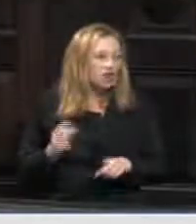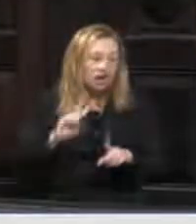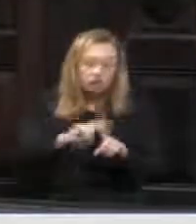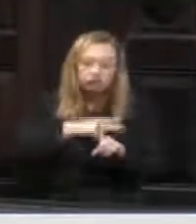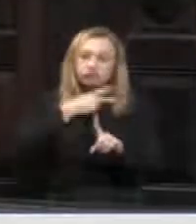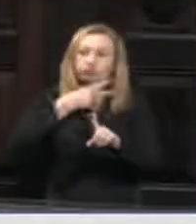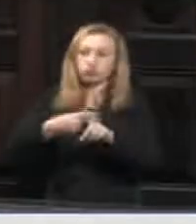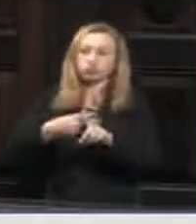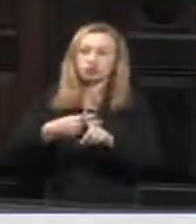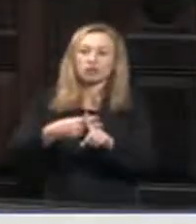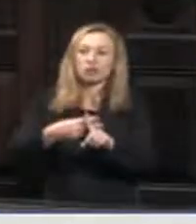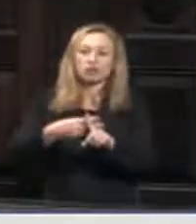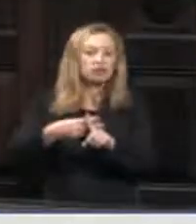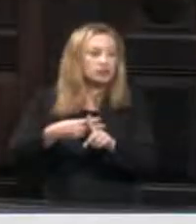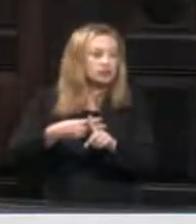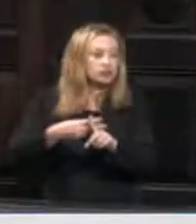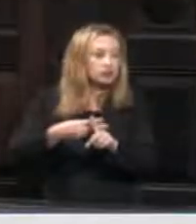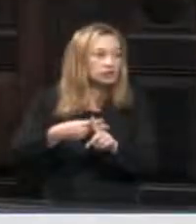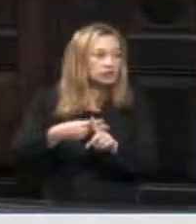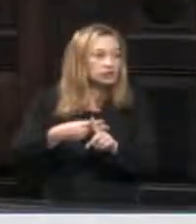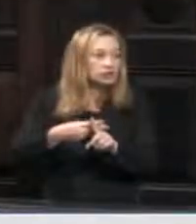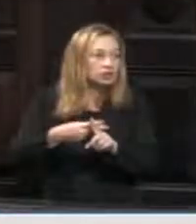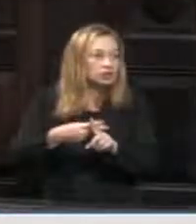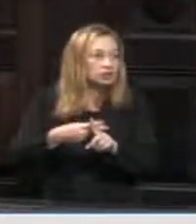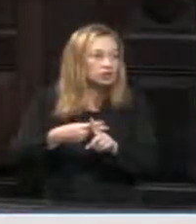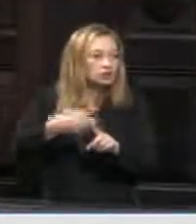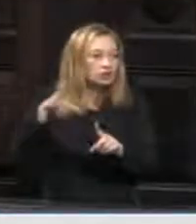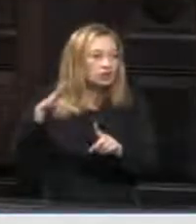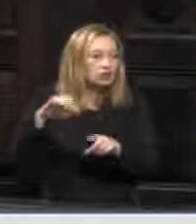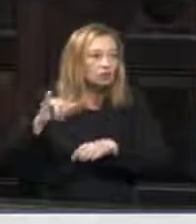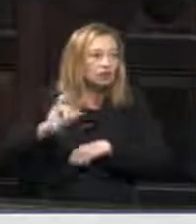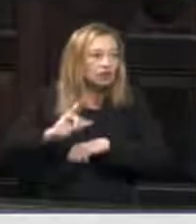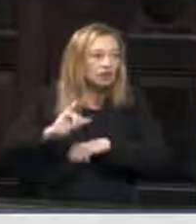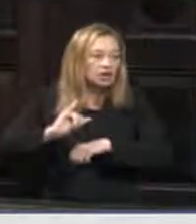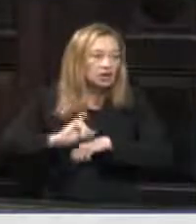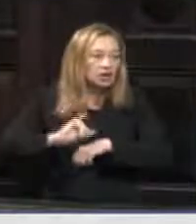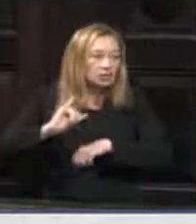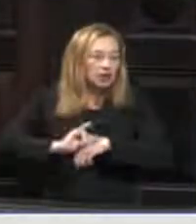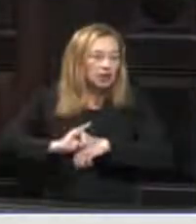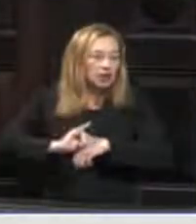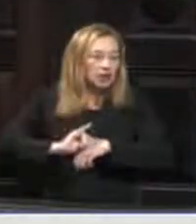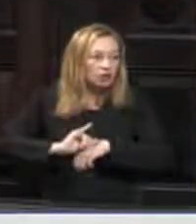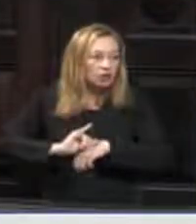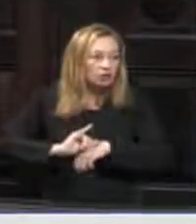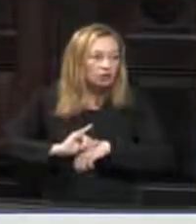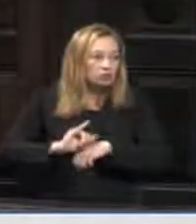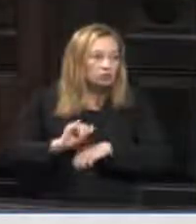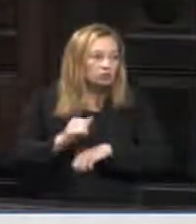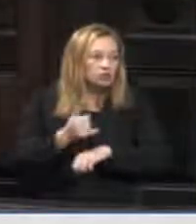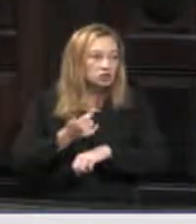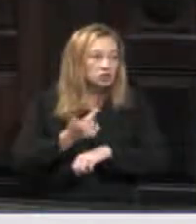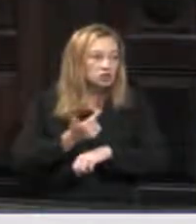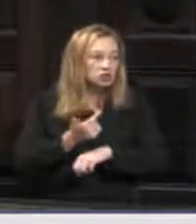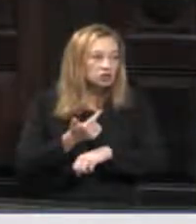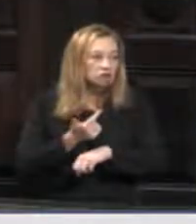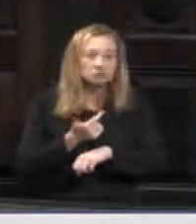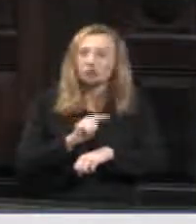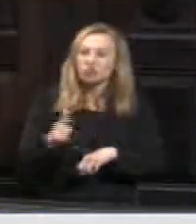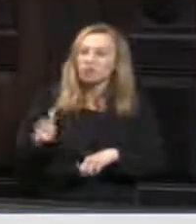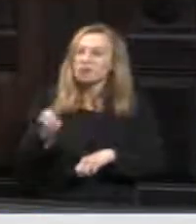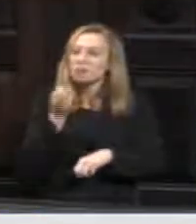se multiplicar. Para o capital não existe bem e